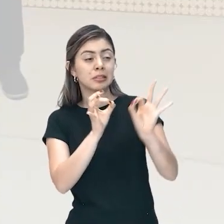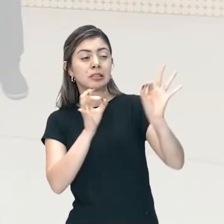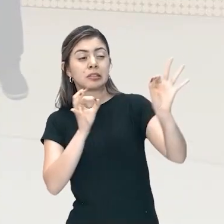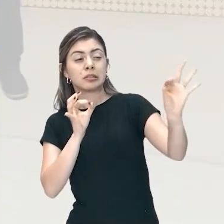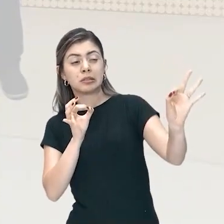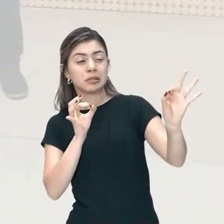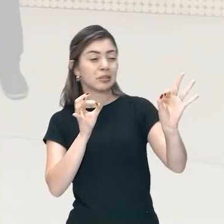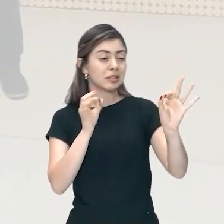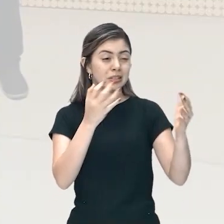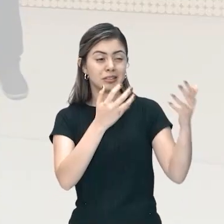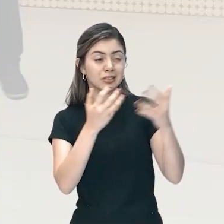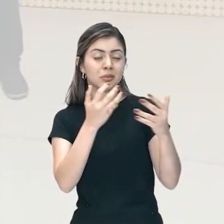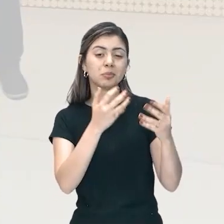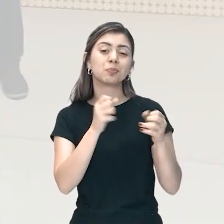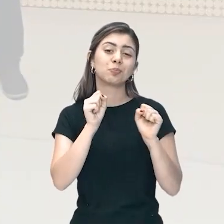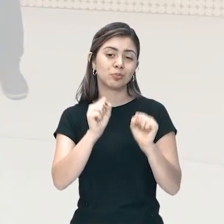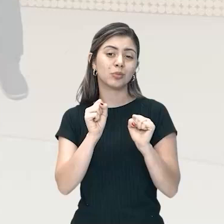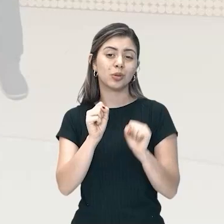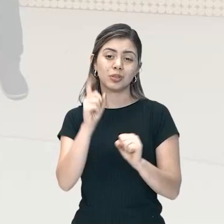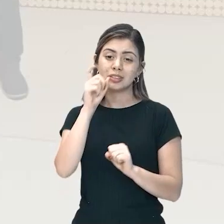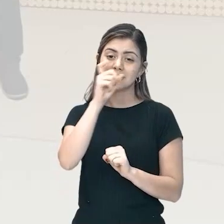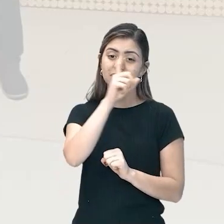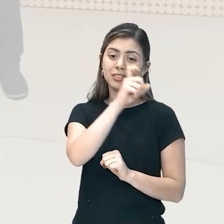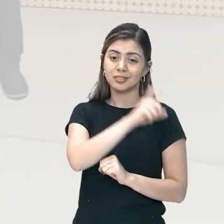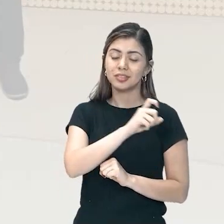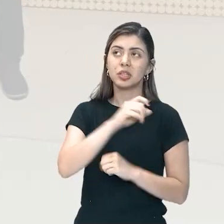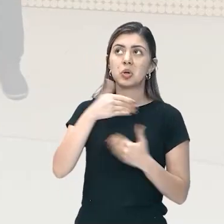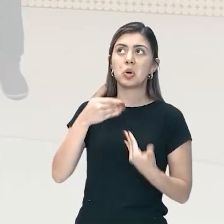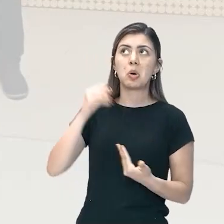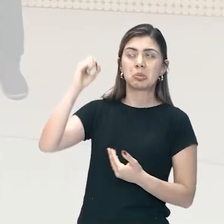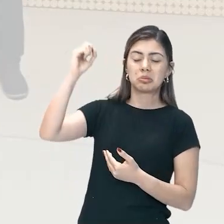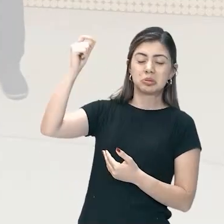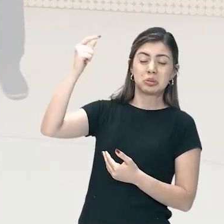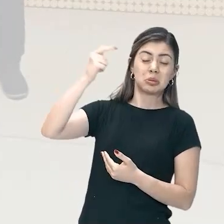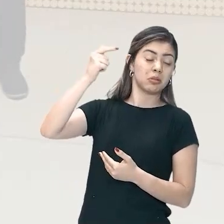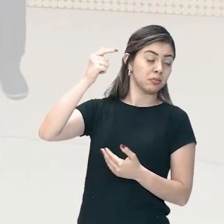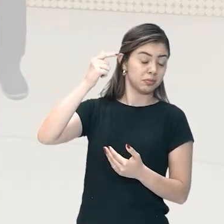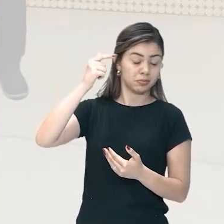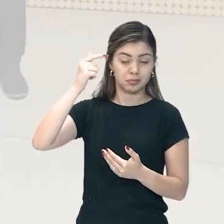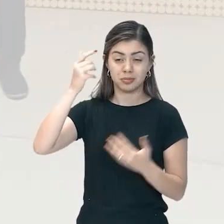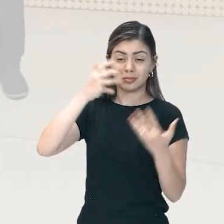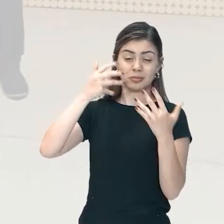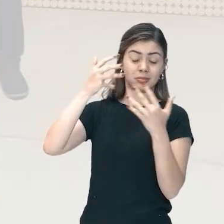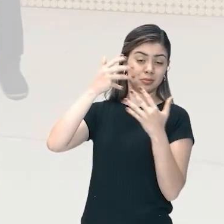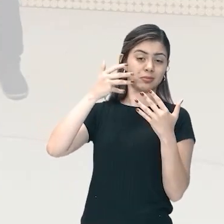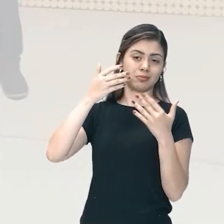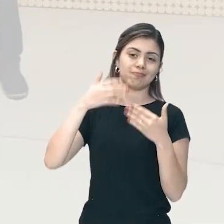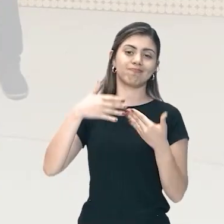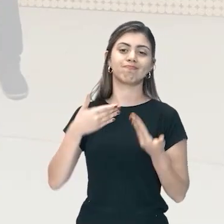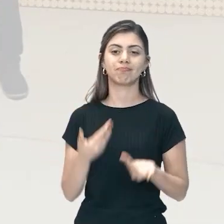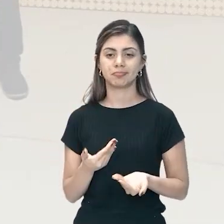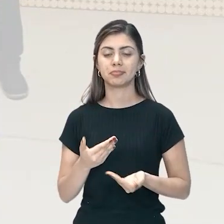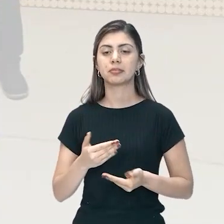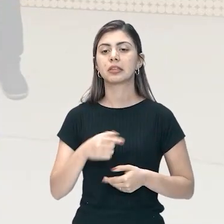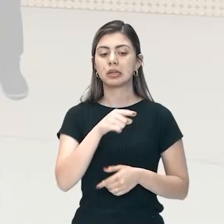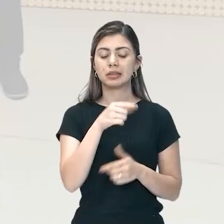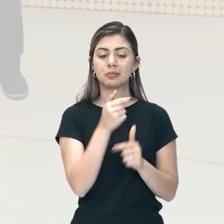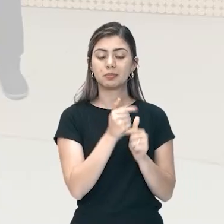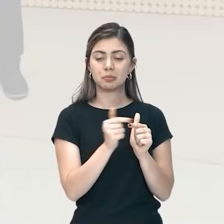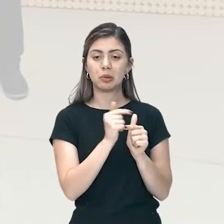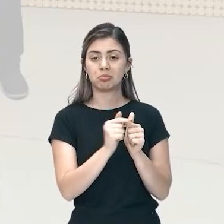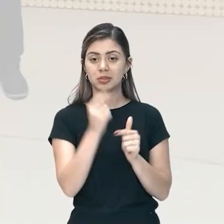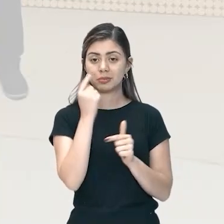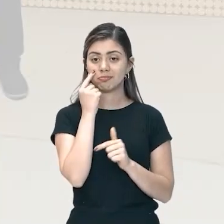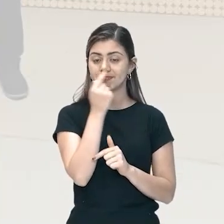longe, tem muita dificuldade com luminosidade, é muito sensível à luz. E esses problemas aí de